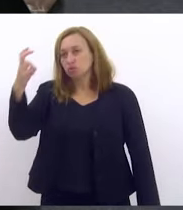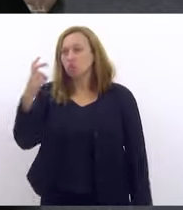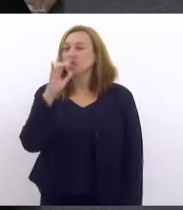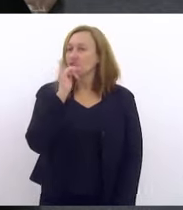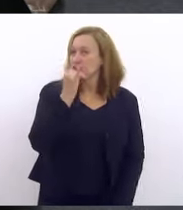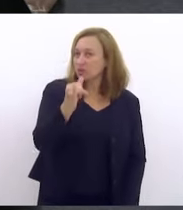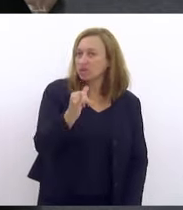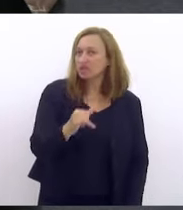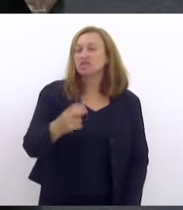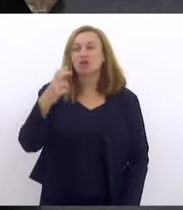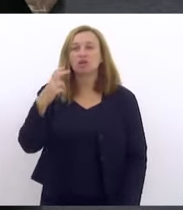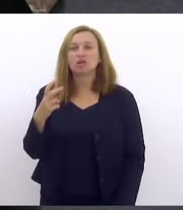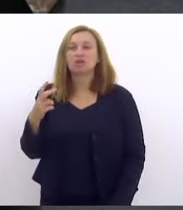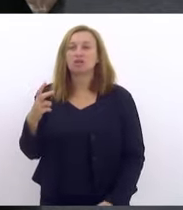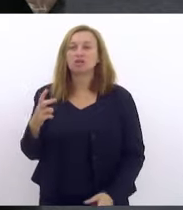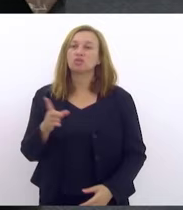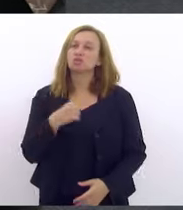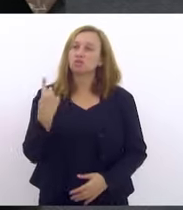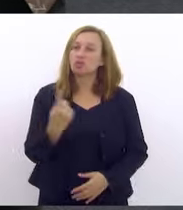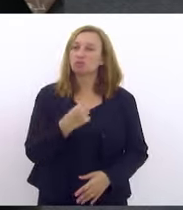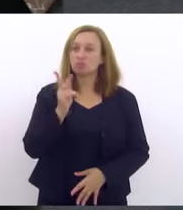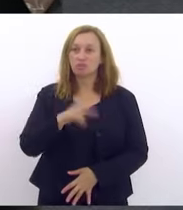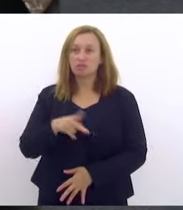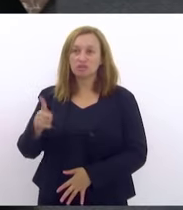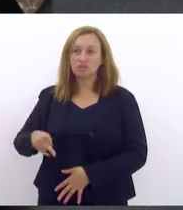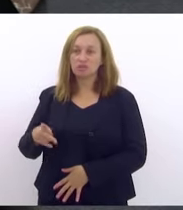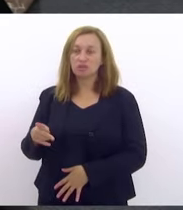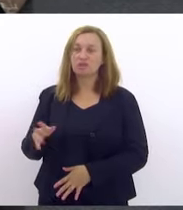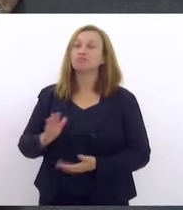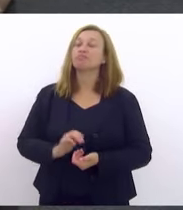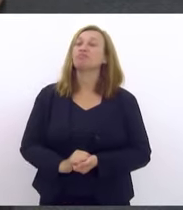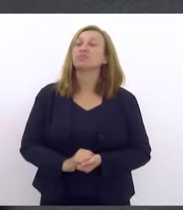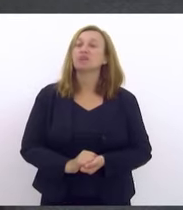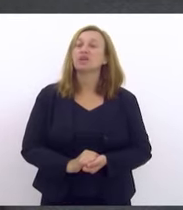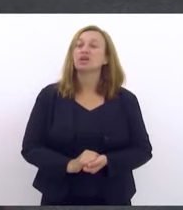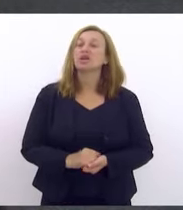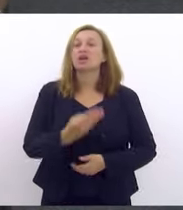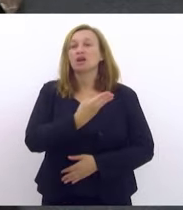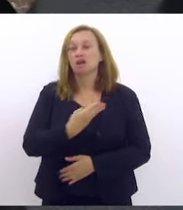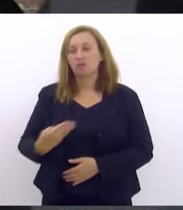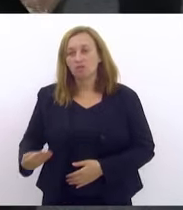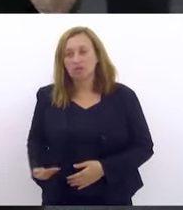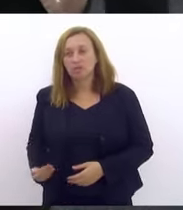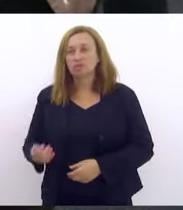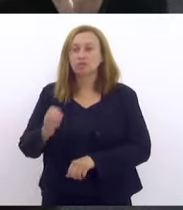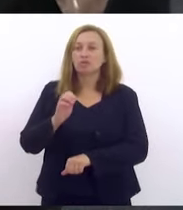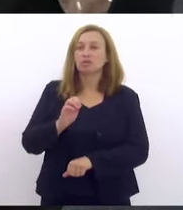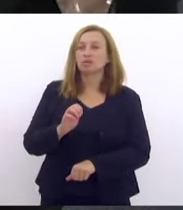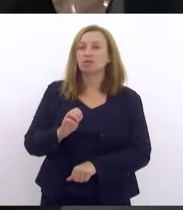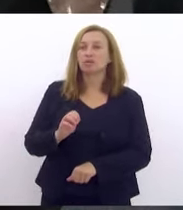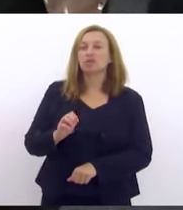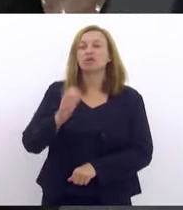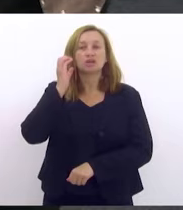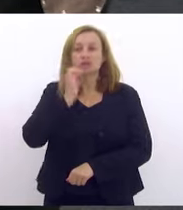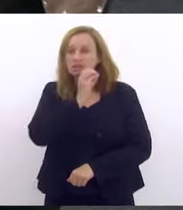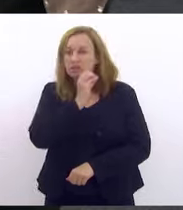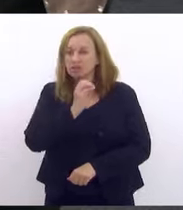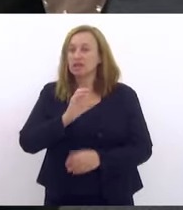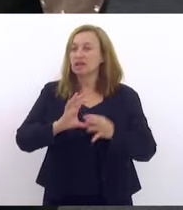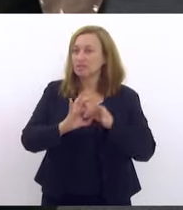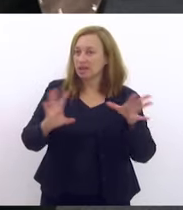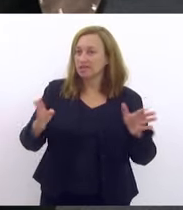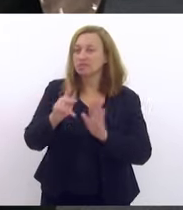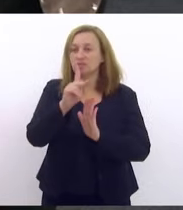Vamos celebrar os nossos mestres. Então, aguardar por parte do governador Cláudio Castro a sanção desse projeto que